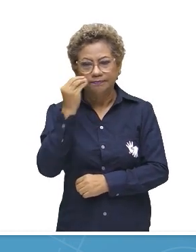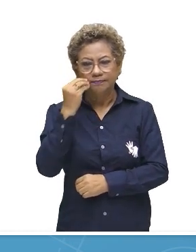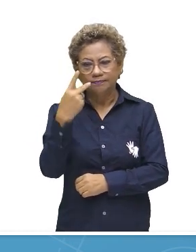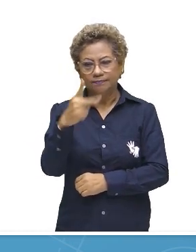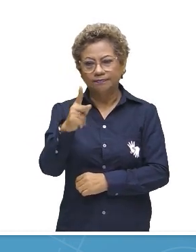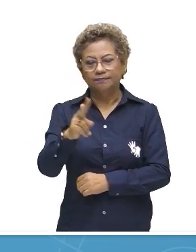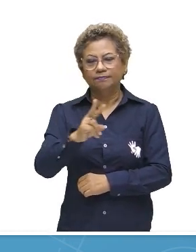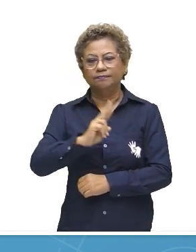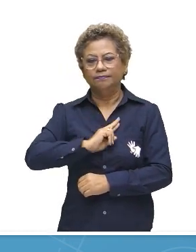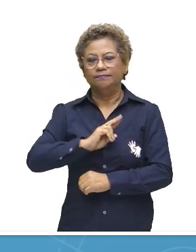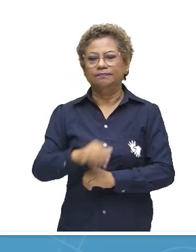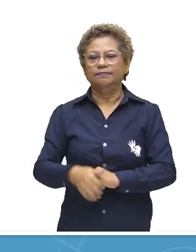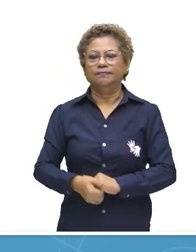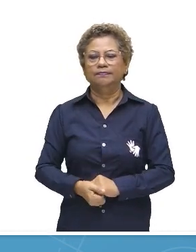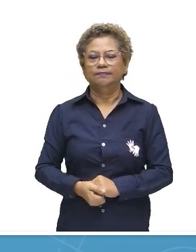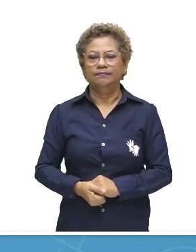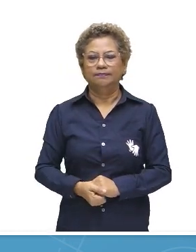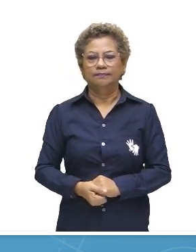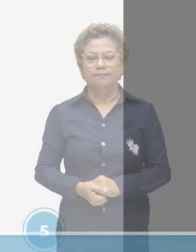atividade.